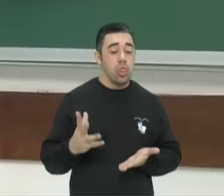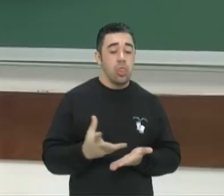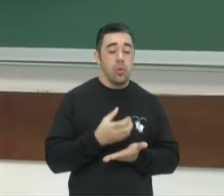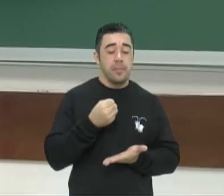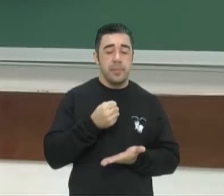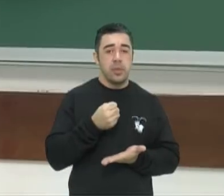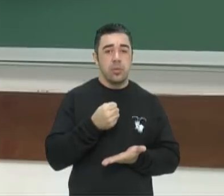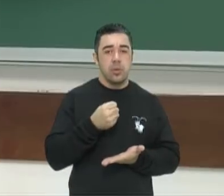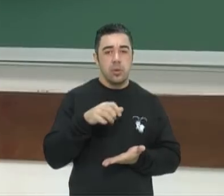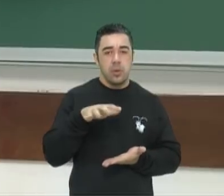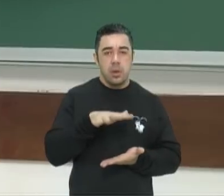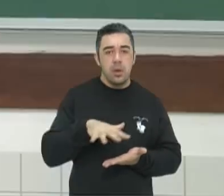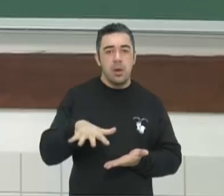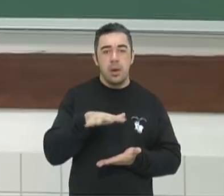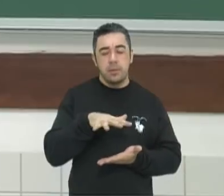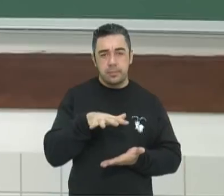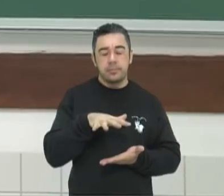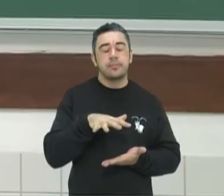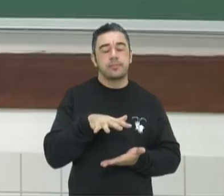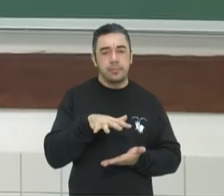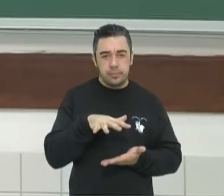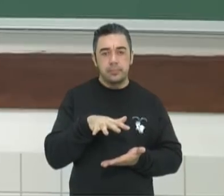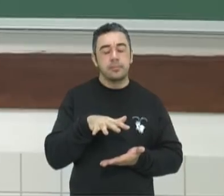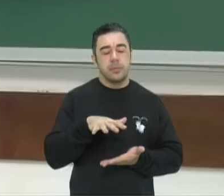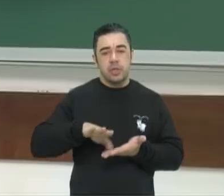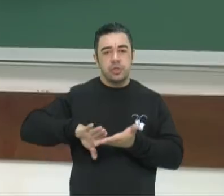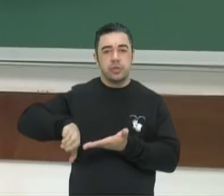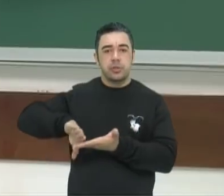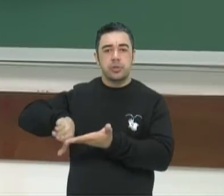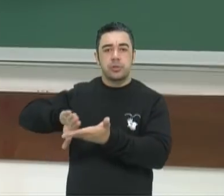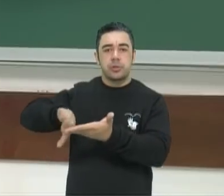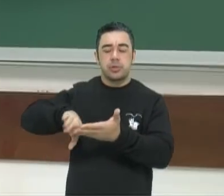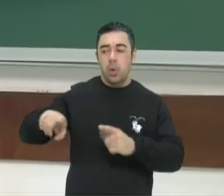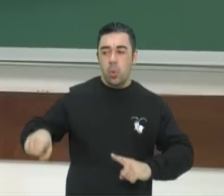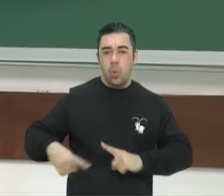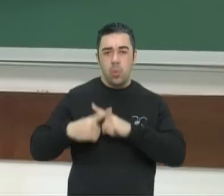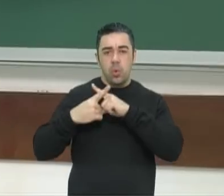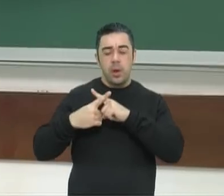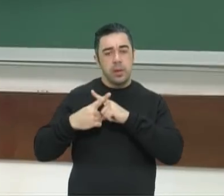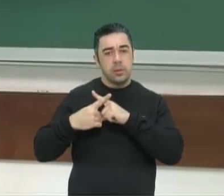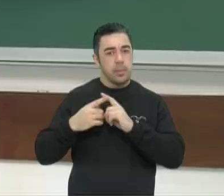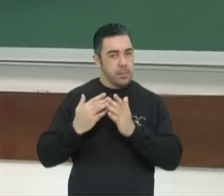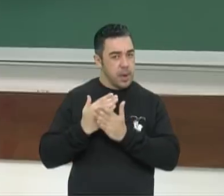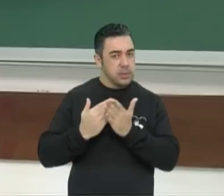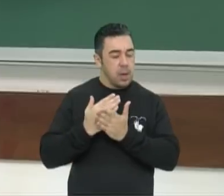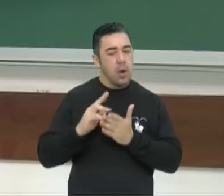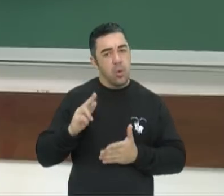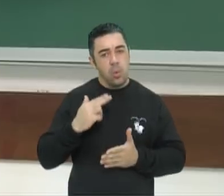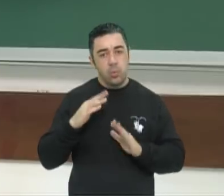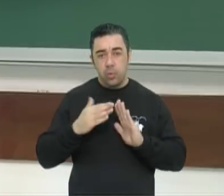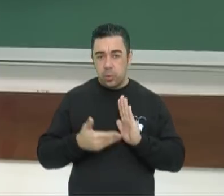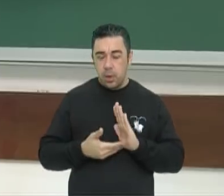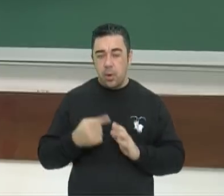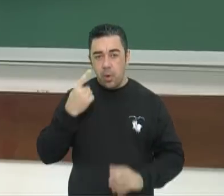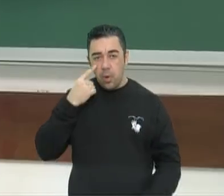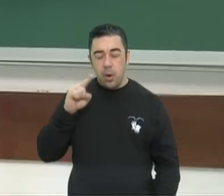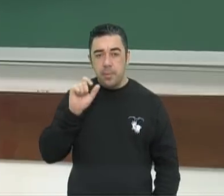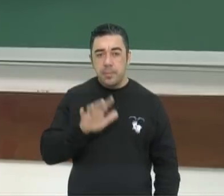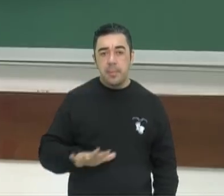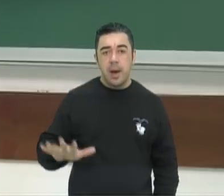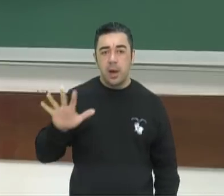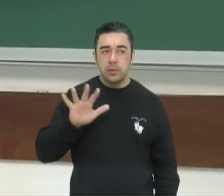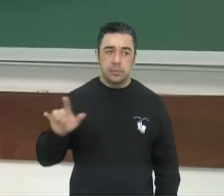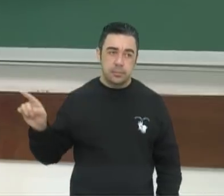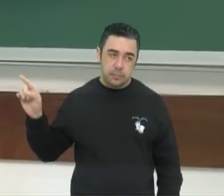dominar o mercado e, com isso, eliminando a concorrência, ainda que seja parcial. E aqui eu volto para a imagem que